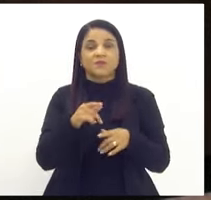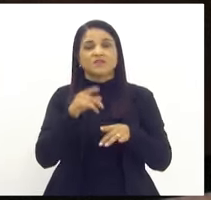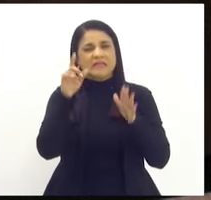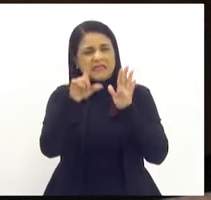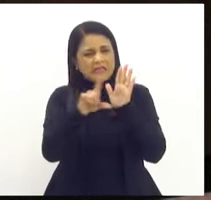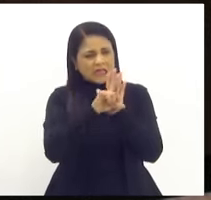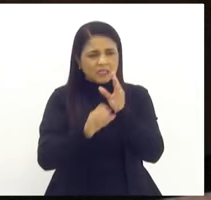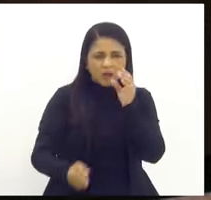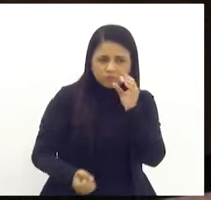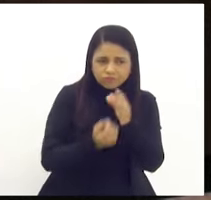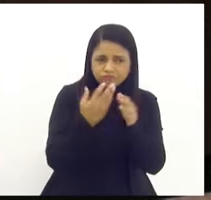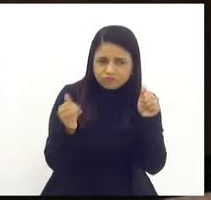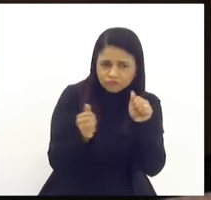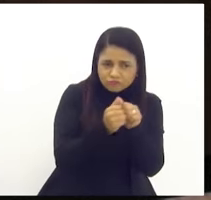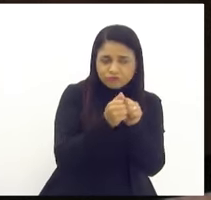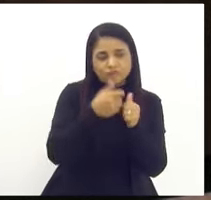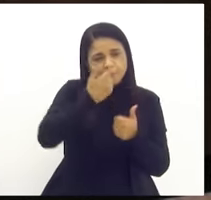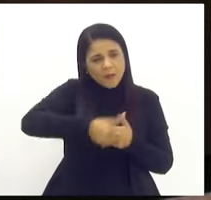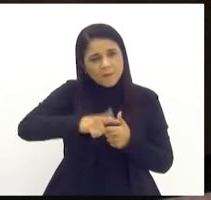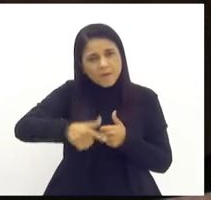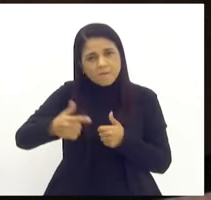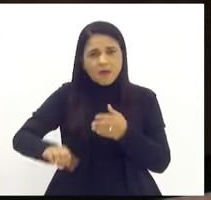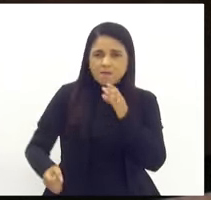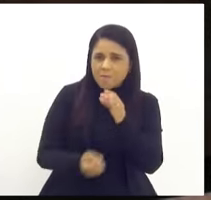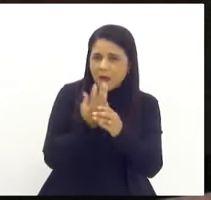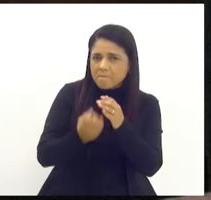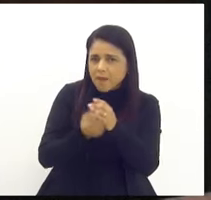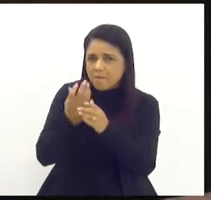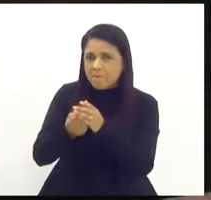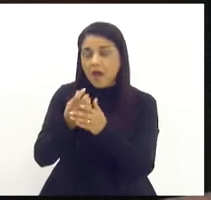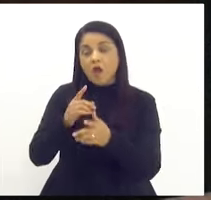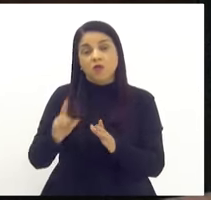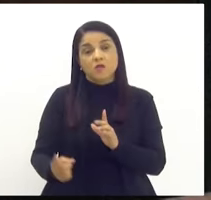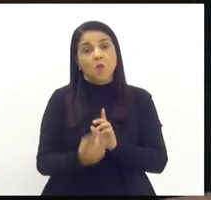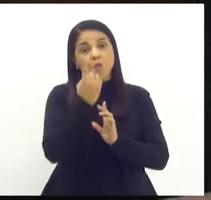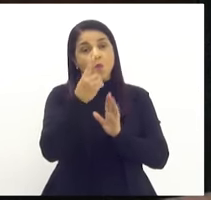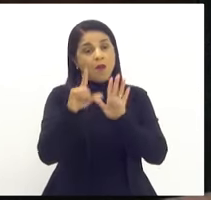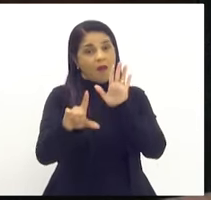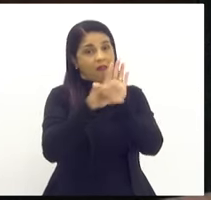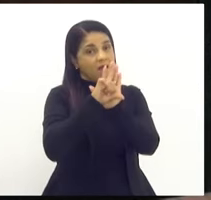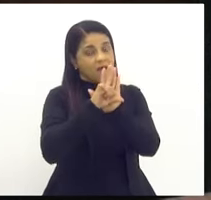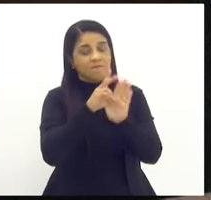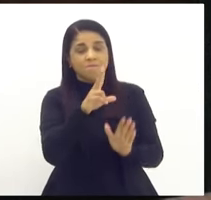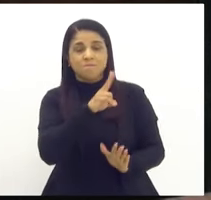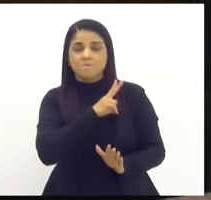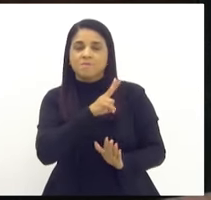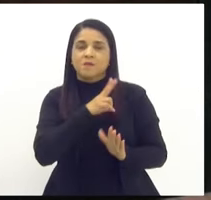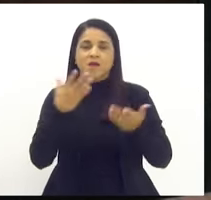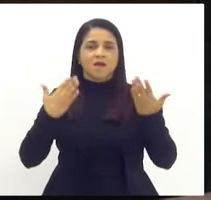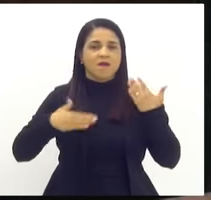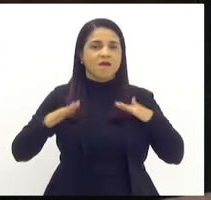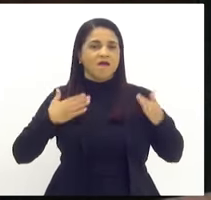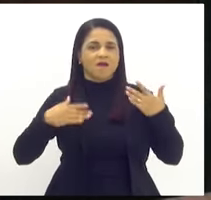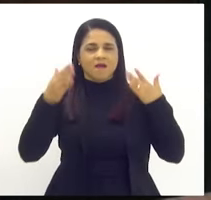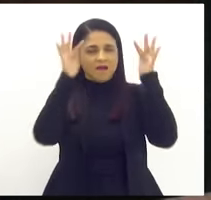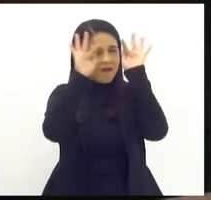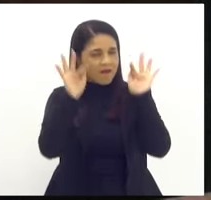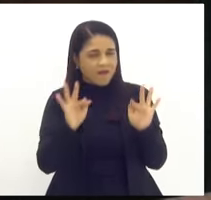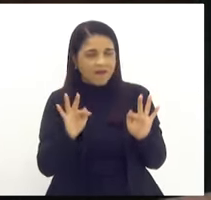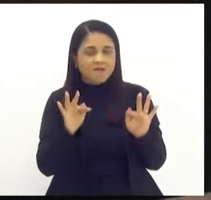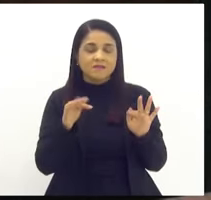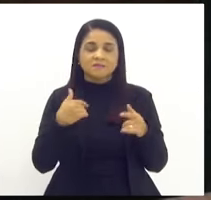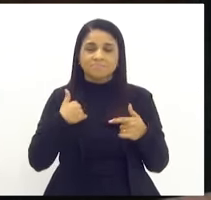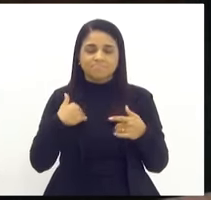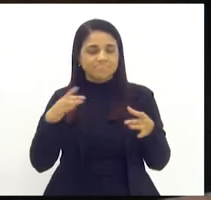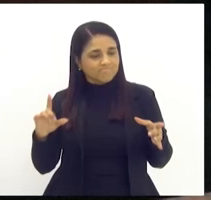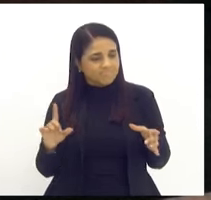leis em conjunto faremos tantas outras e que essa aqui é uma que particularmente me alegra Estreita mais